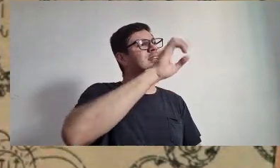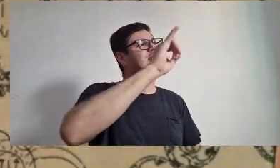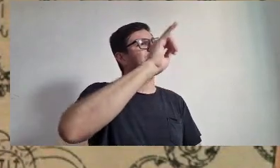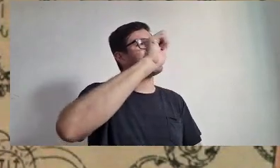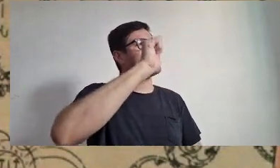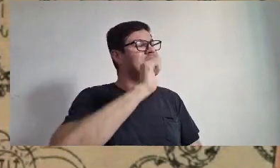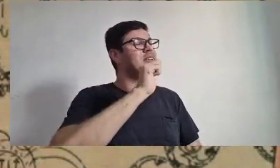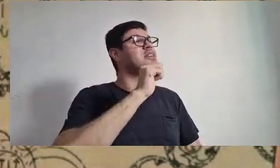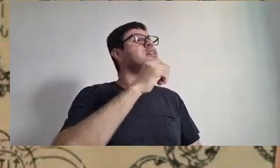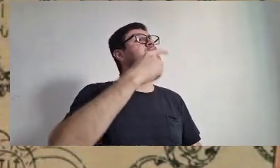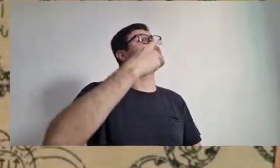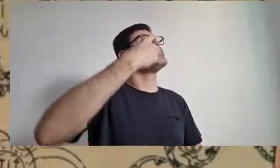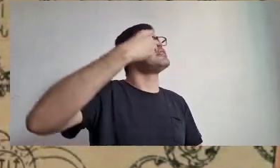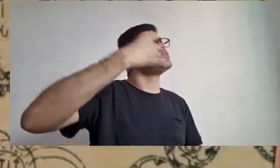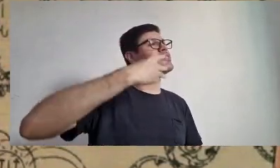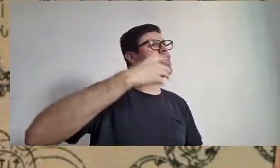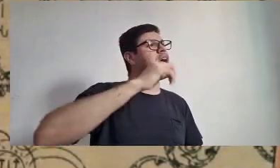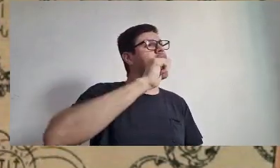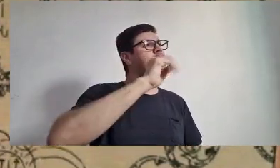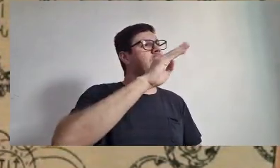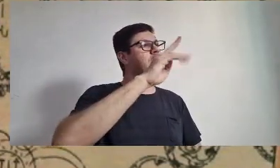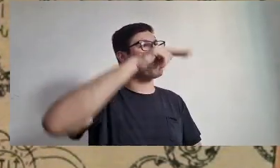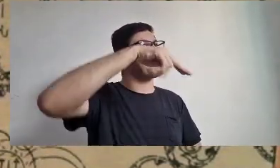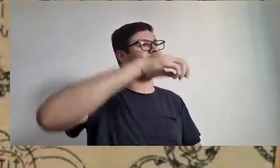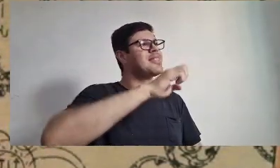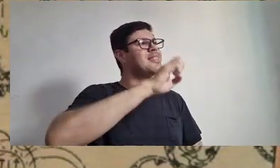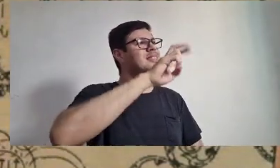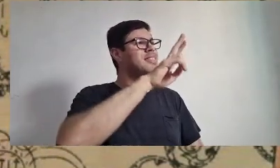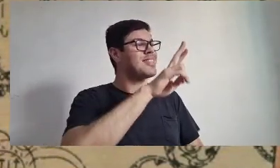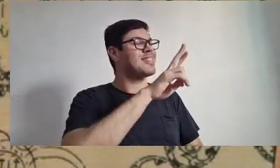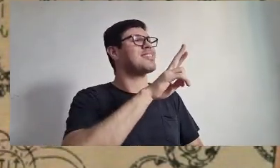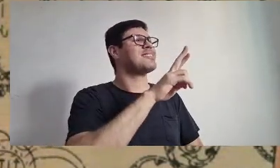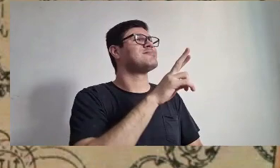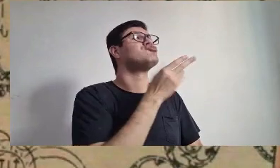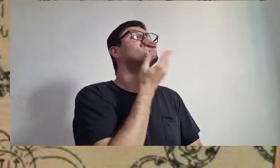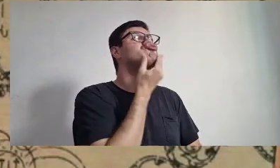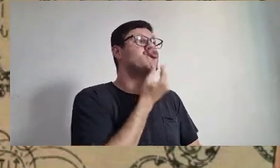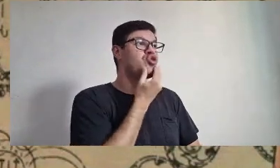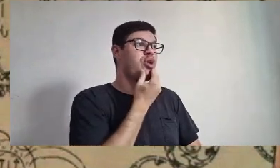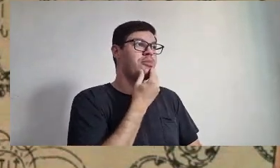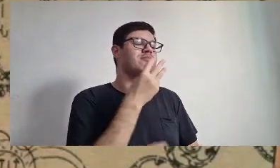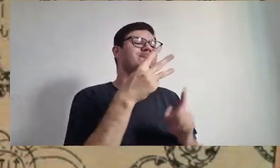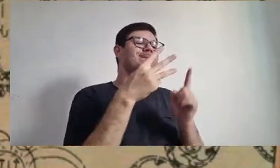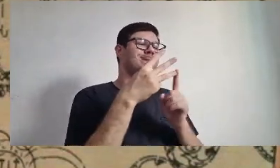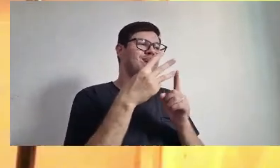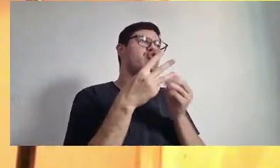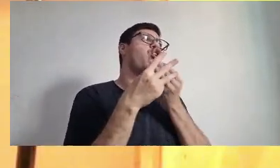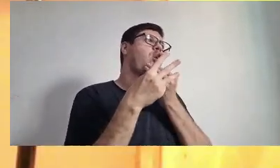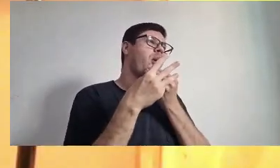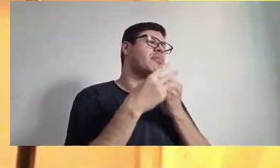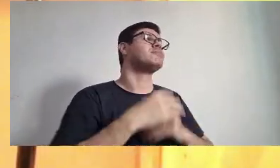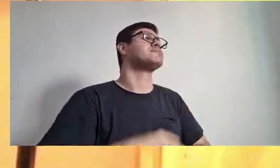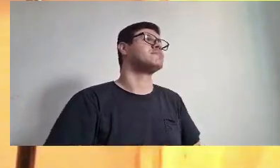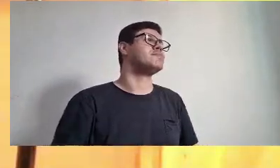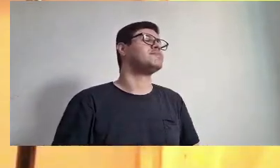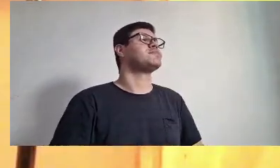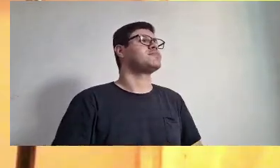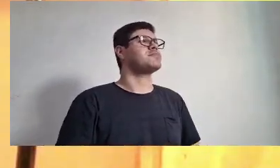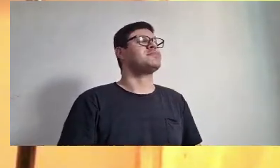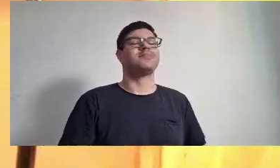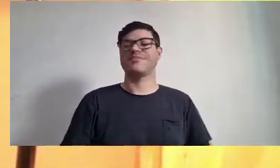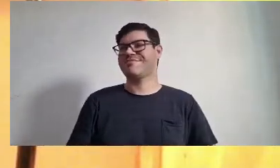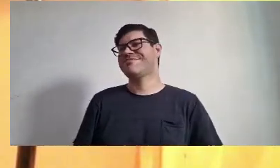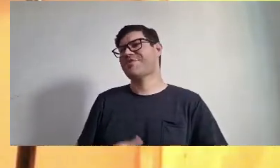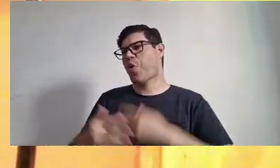O Abner hoje está com 43 e a primogênita 53. Eu conheço todos, mas às vezes eu confundo os